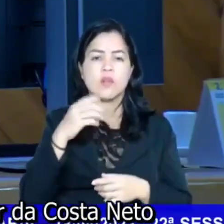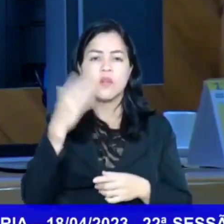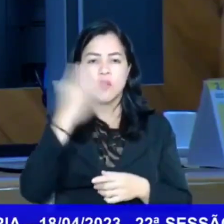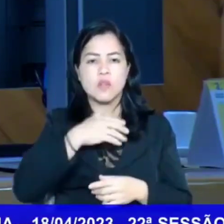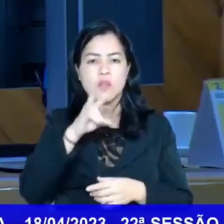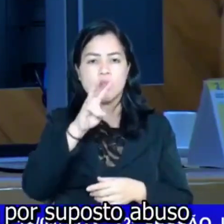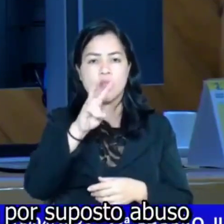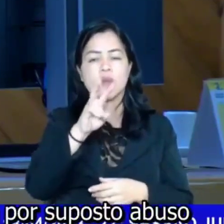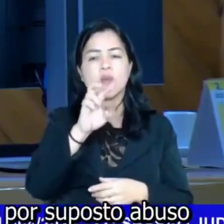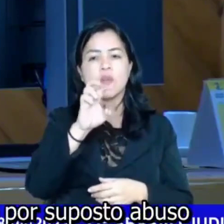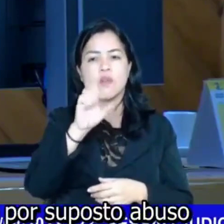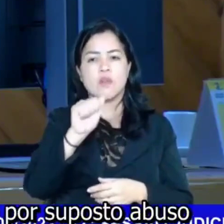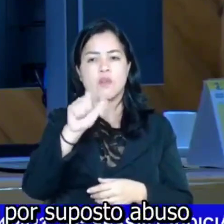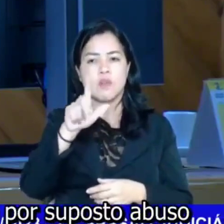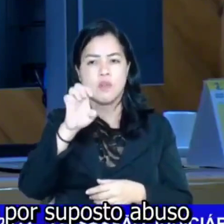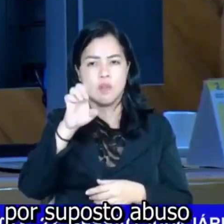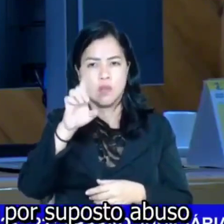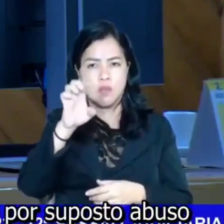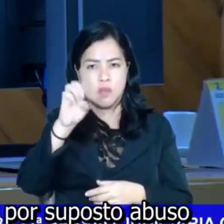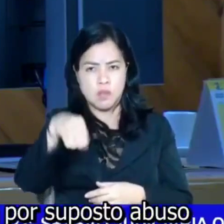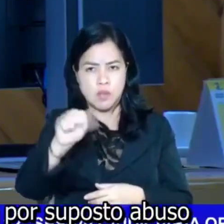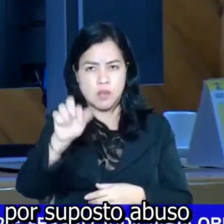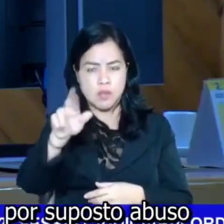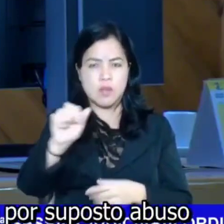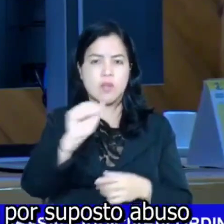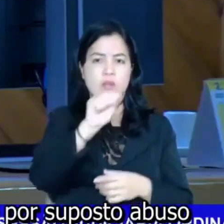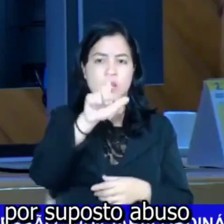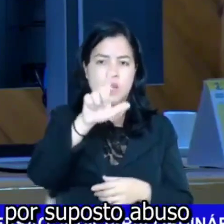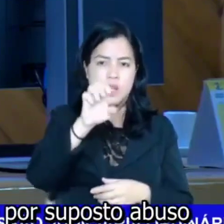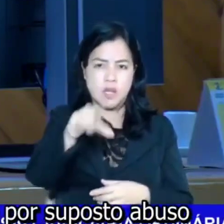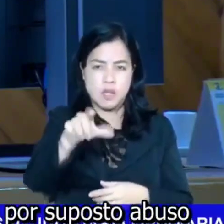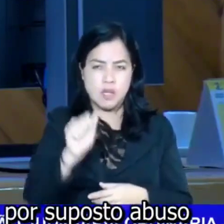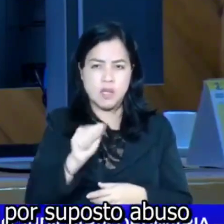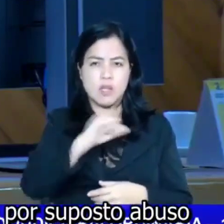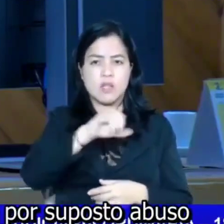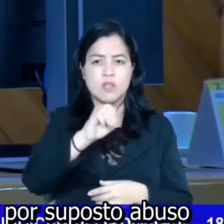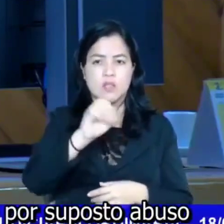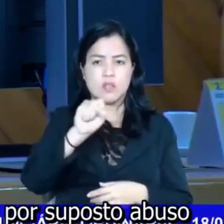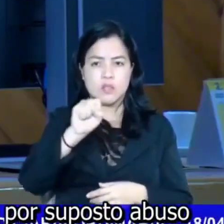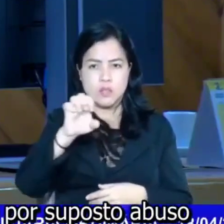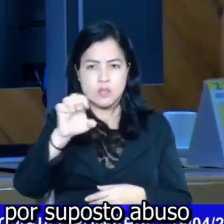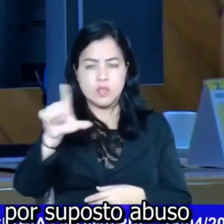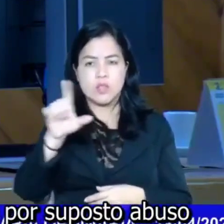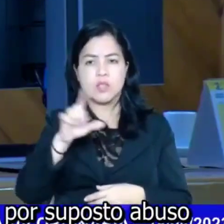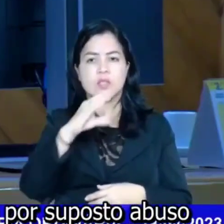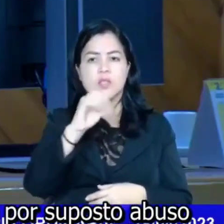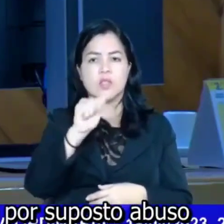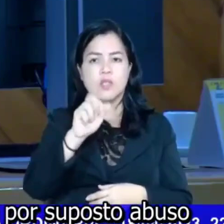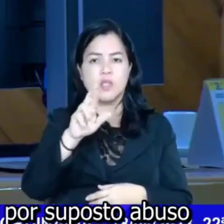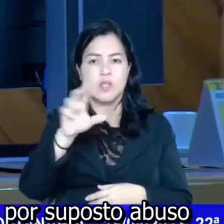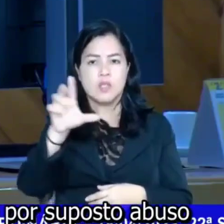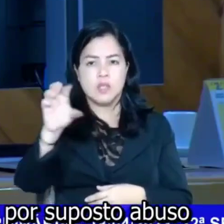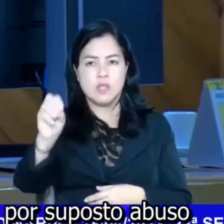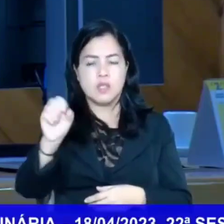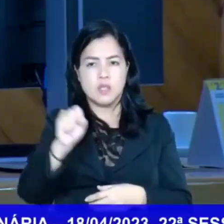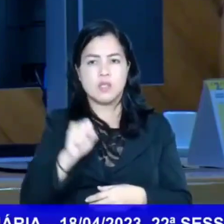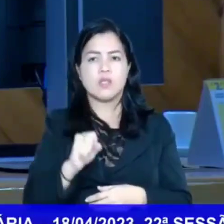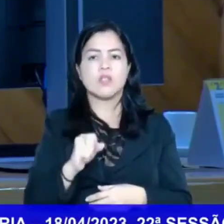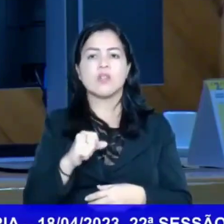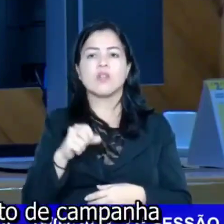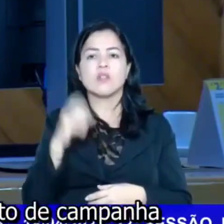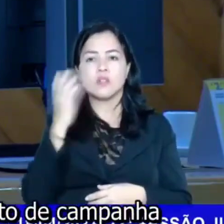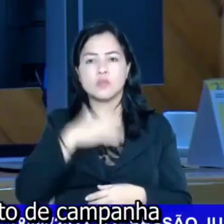Costa Neto, Alex de Almeida Pereira e José Carlos Carvalho Barbosa por suposto